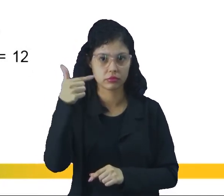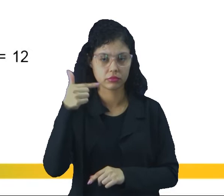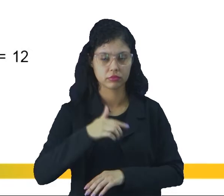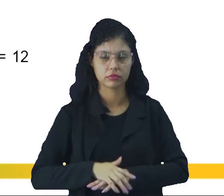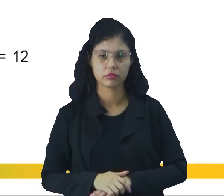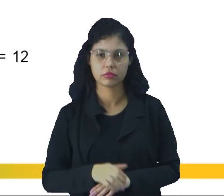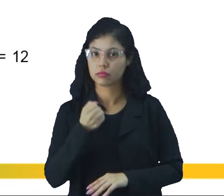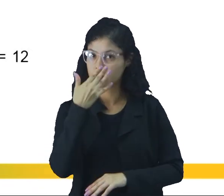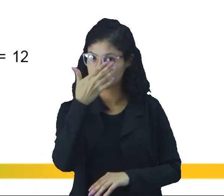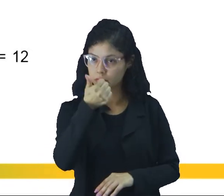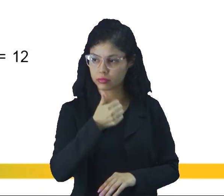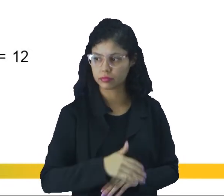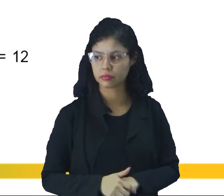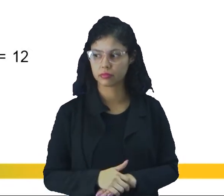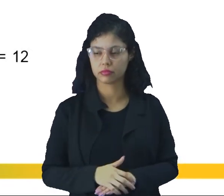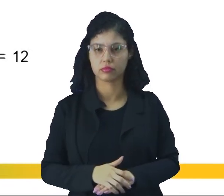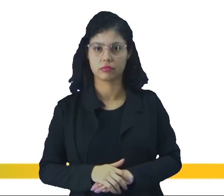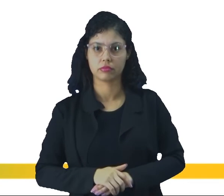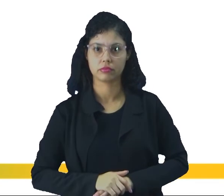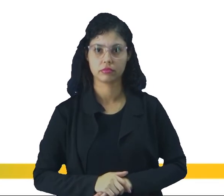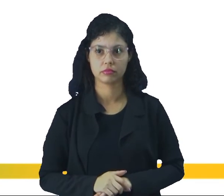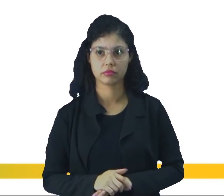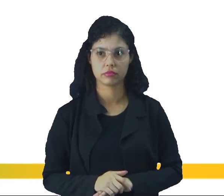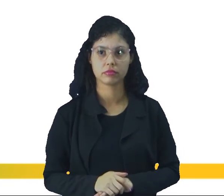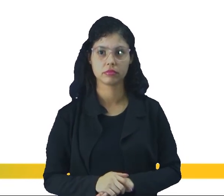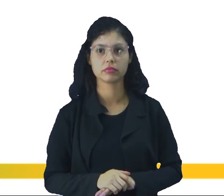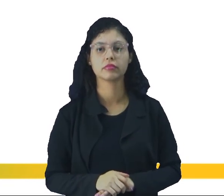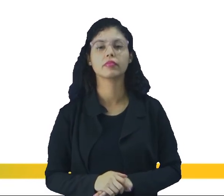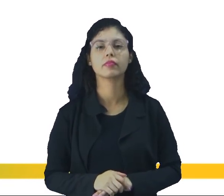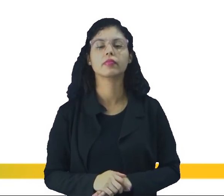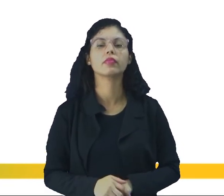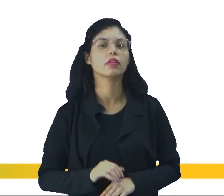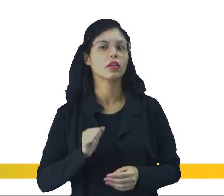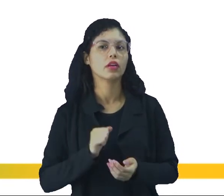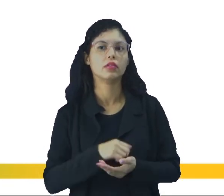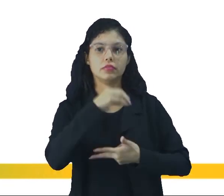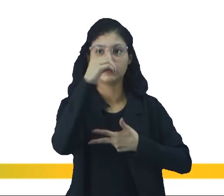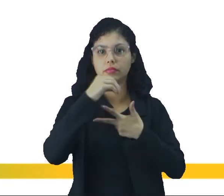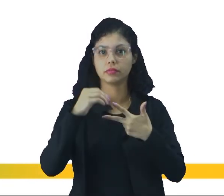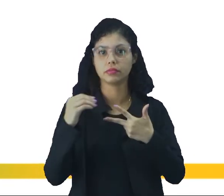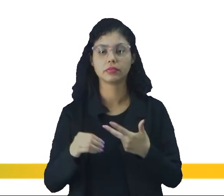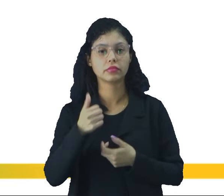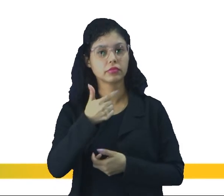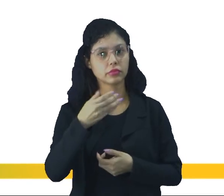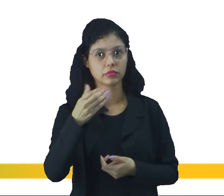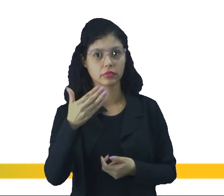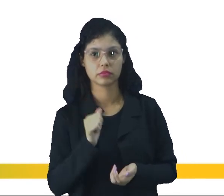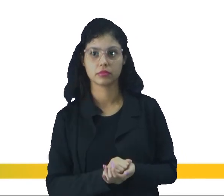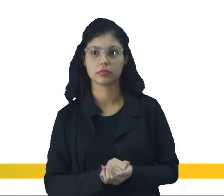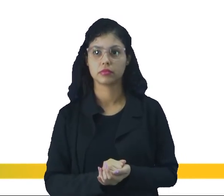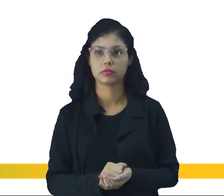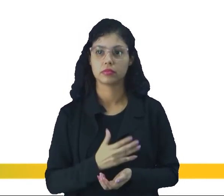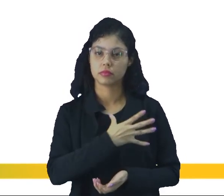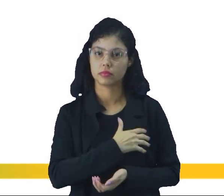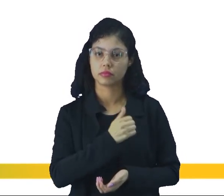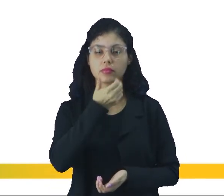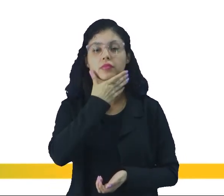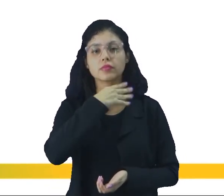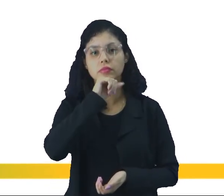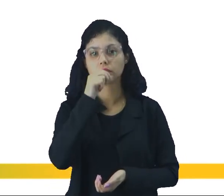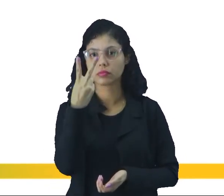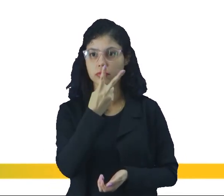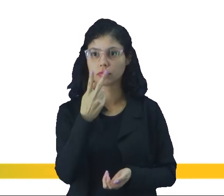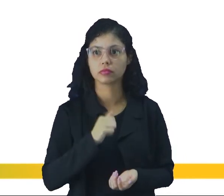quadrados. Beleza? Vamos lá. Enem 2016. Um senhor, pai de 2 filhos, deseja